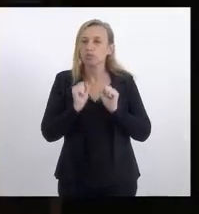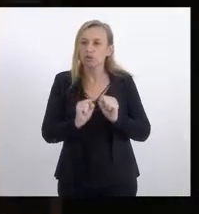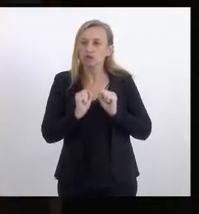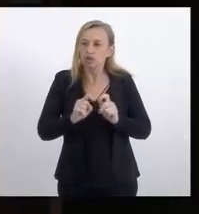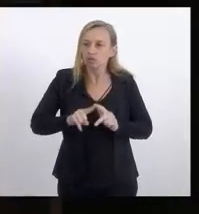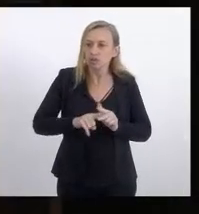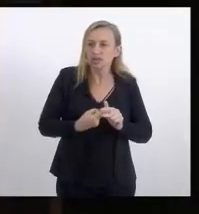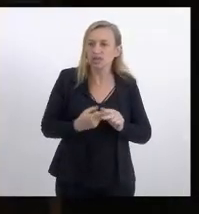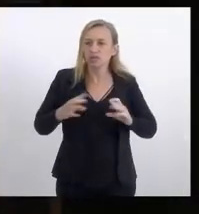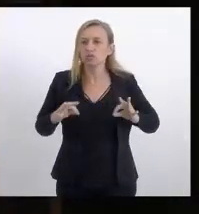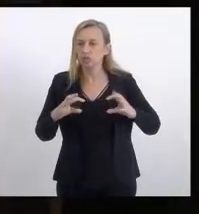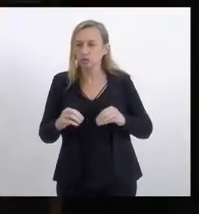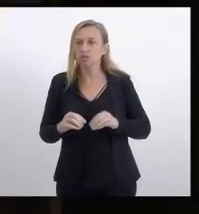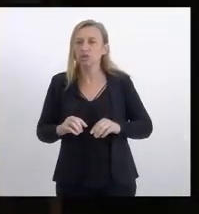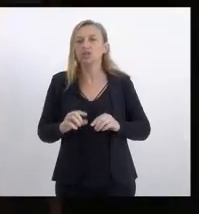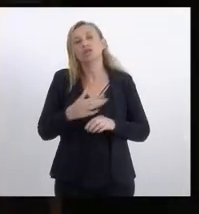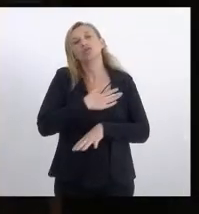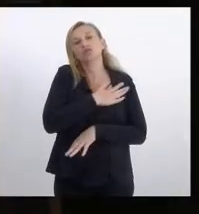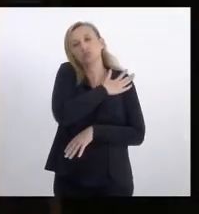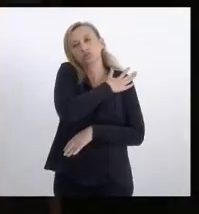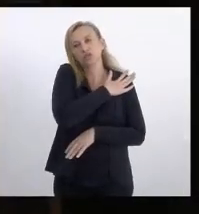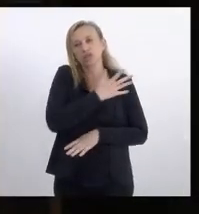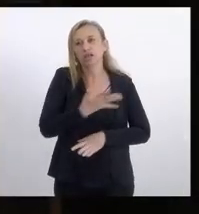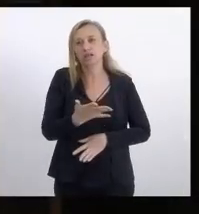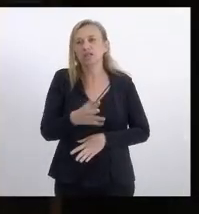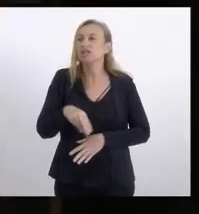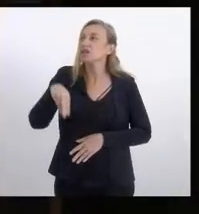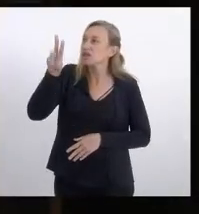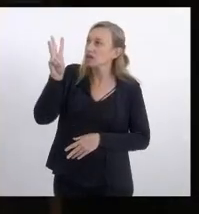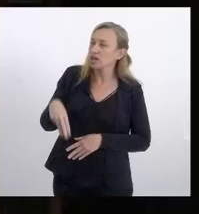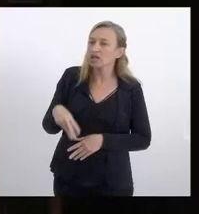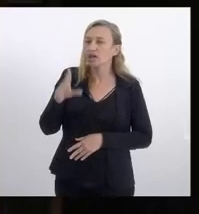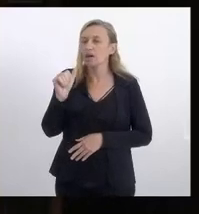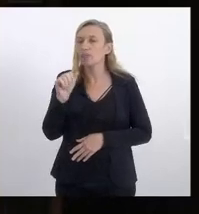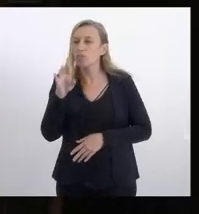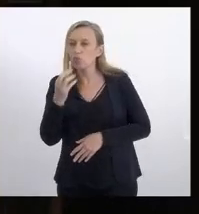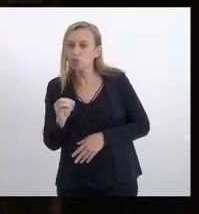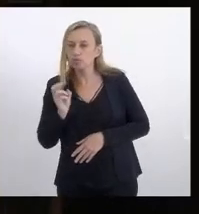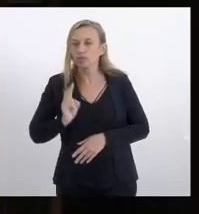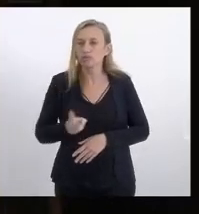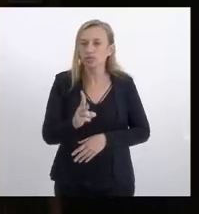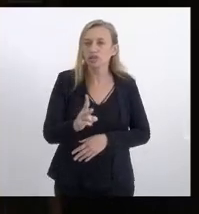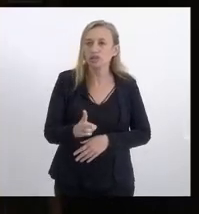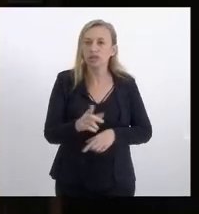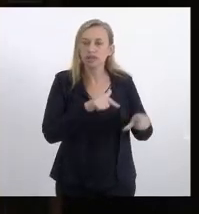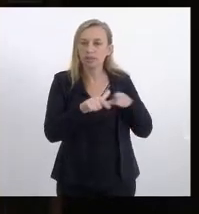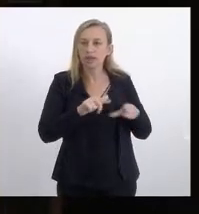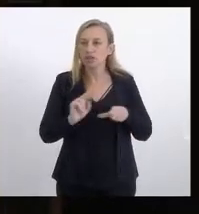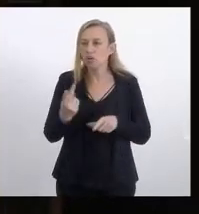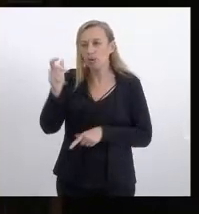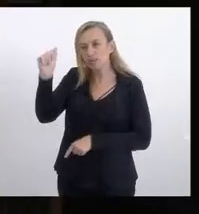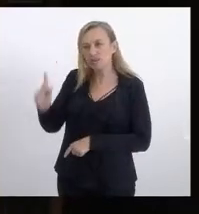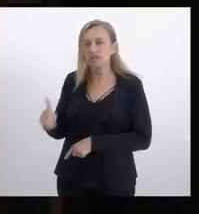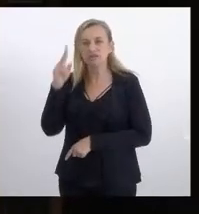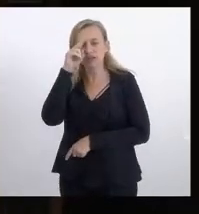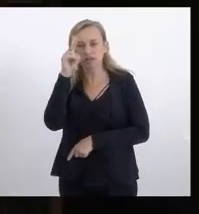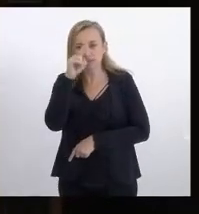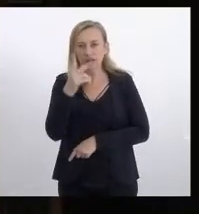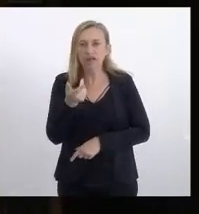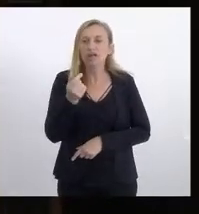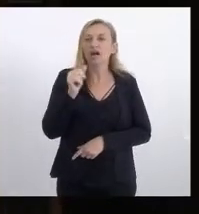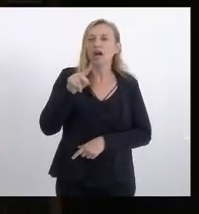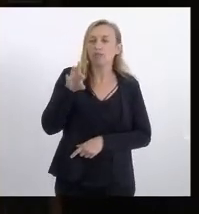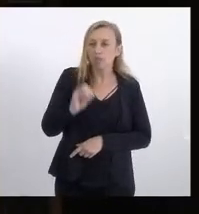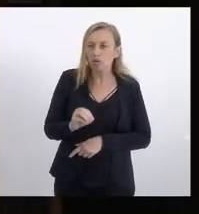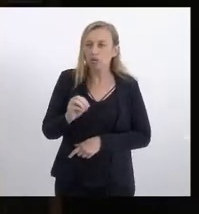poder regulamentar isso E aí os militares o quem tem abono permanência estava na ativa ou tá na ativa vai lembrar disso o